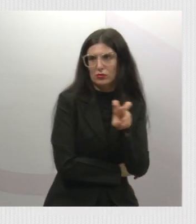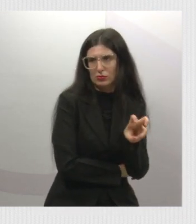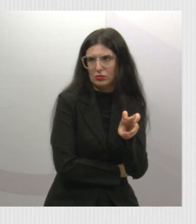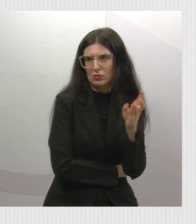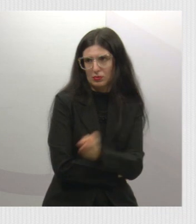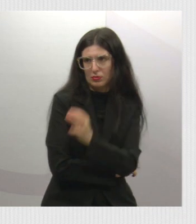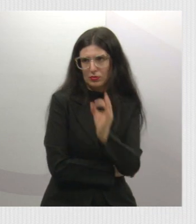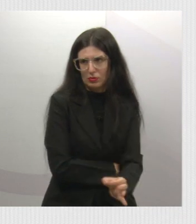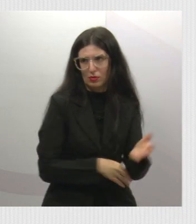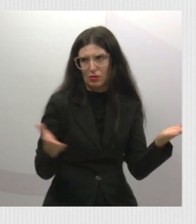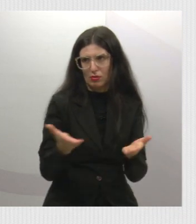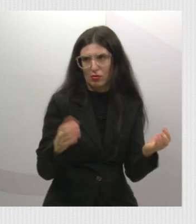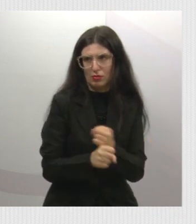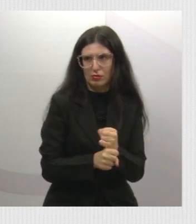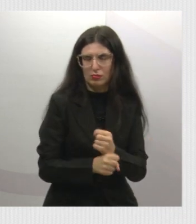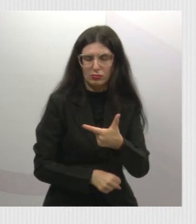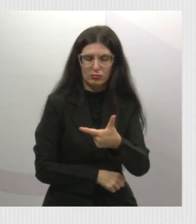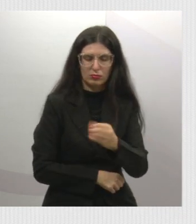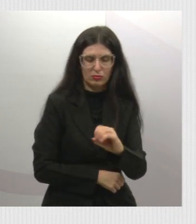e agora em 2020,